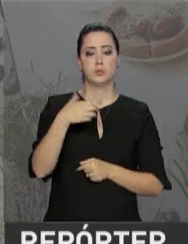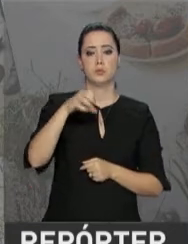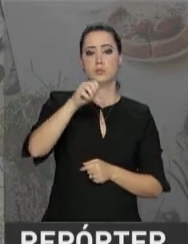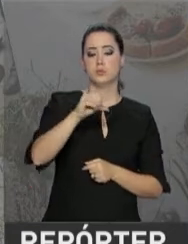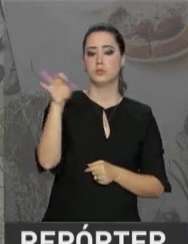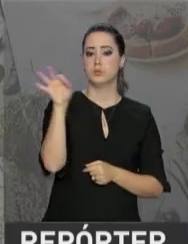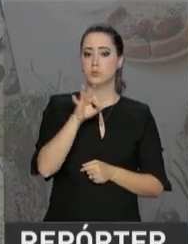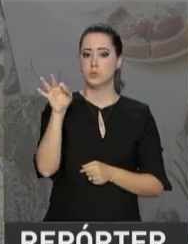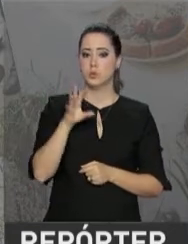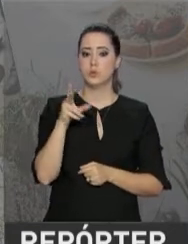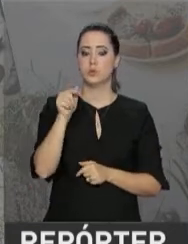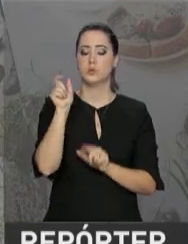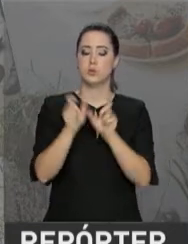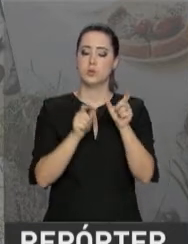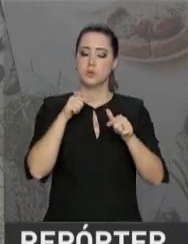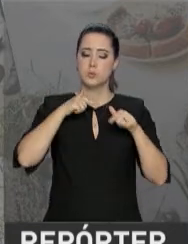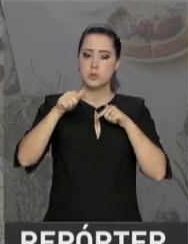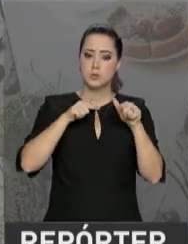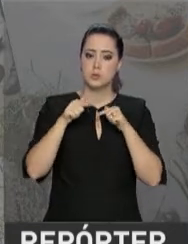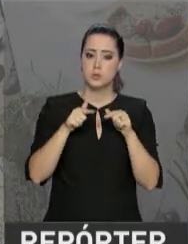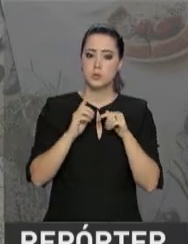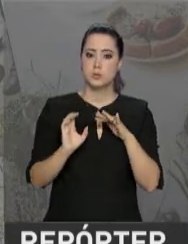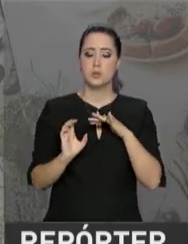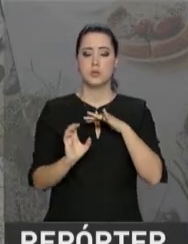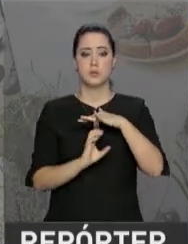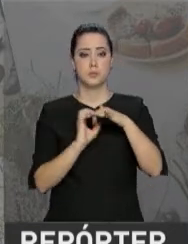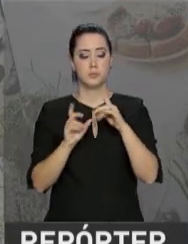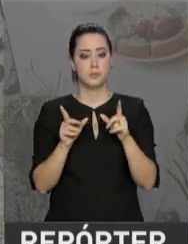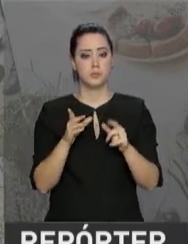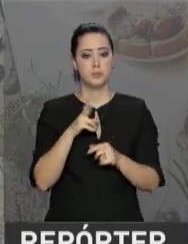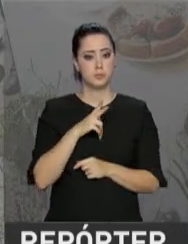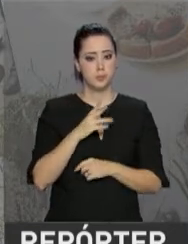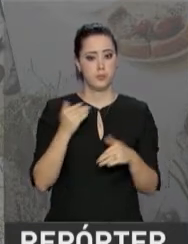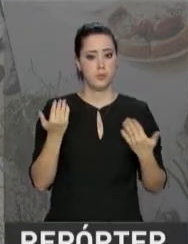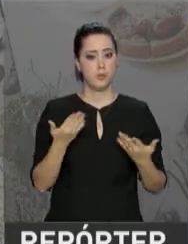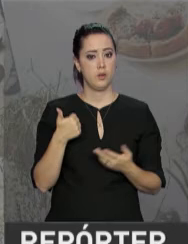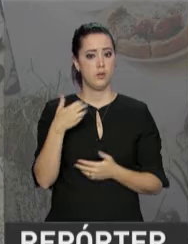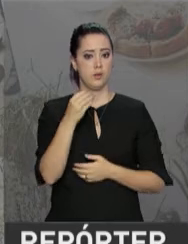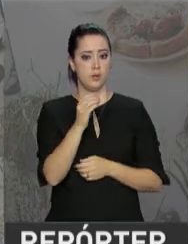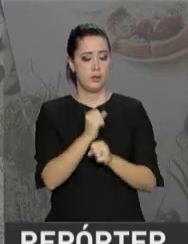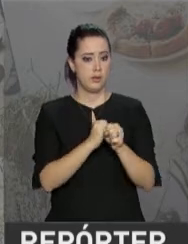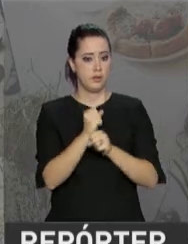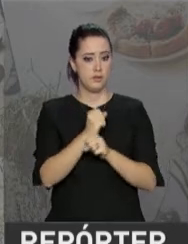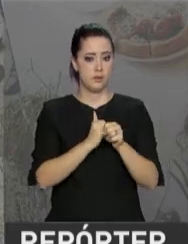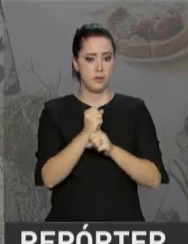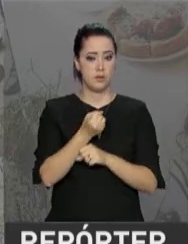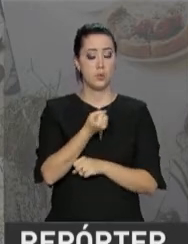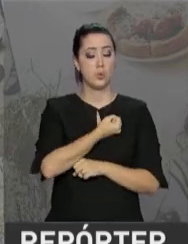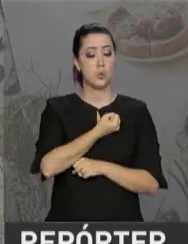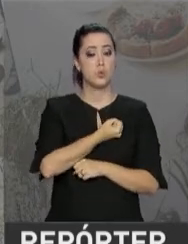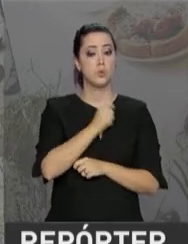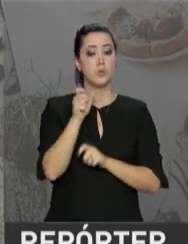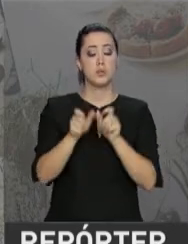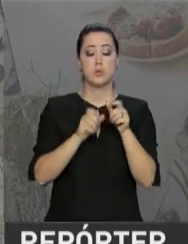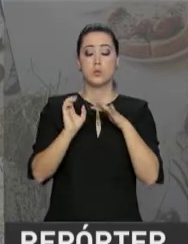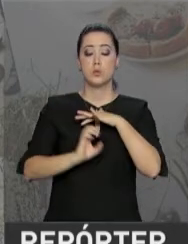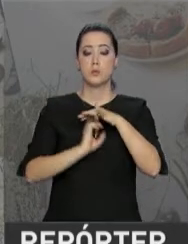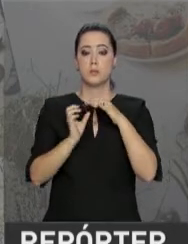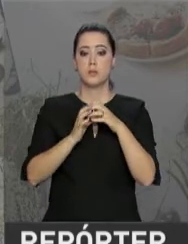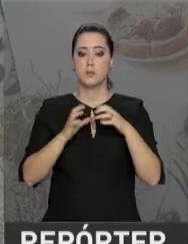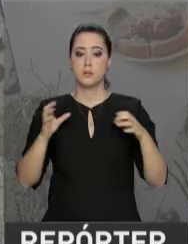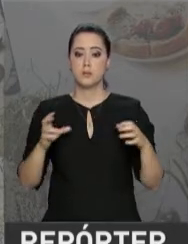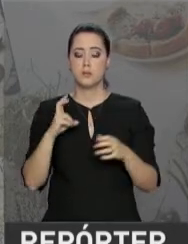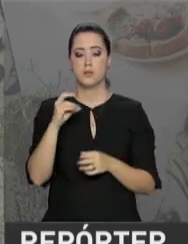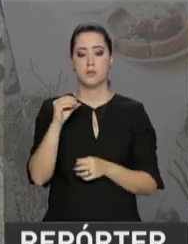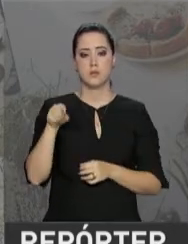do total de trabalhadores da iniciativa privada nos últimos dez anos o número de micro empresas cresceu